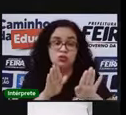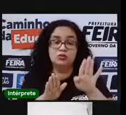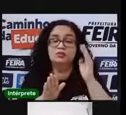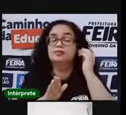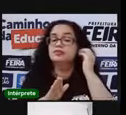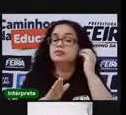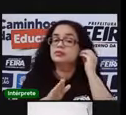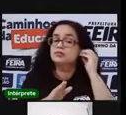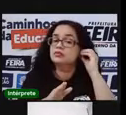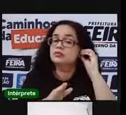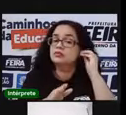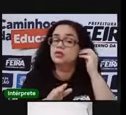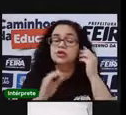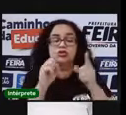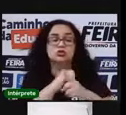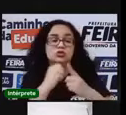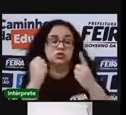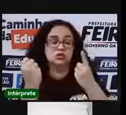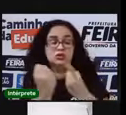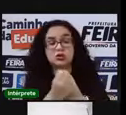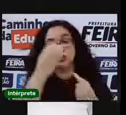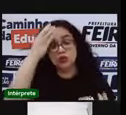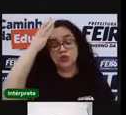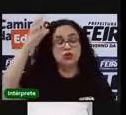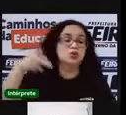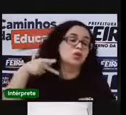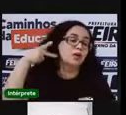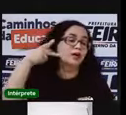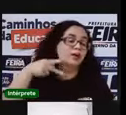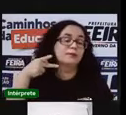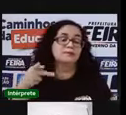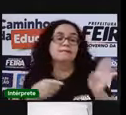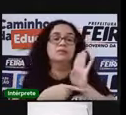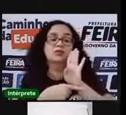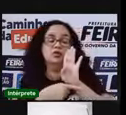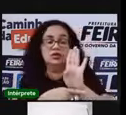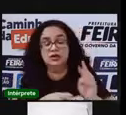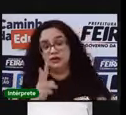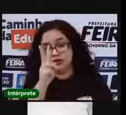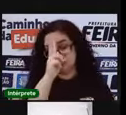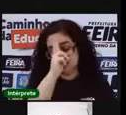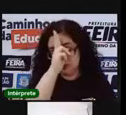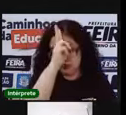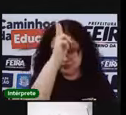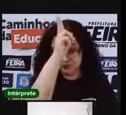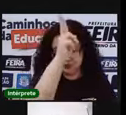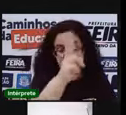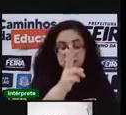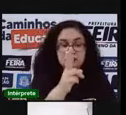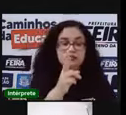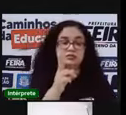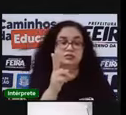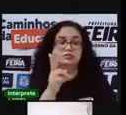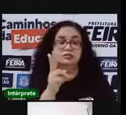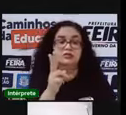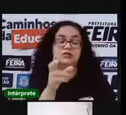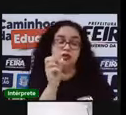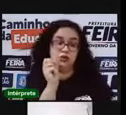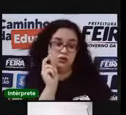social, cultural, política, é ser solidário de forma mais forte, não é? Mais concisa,